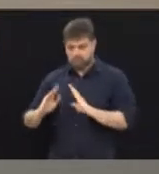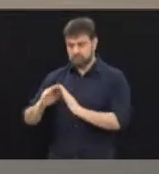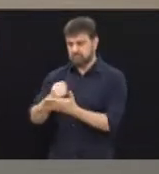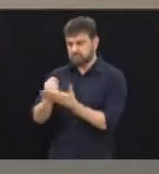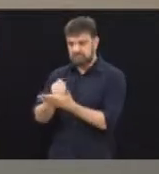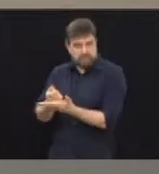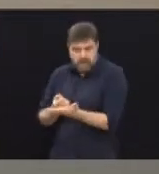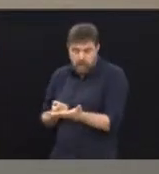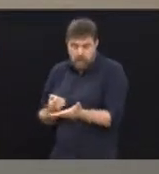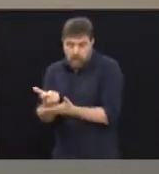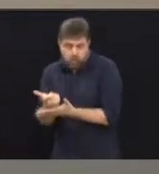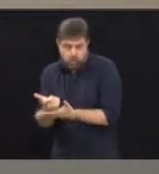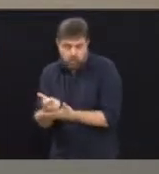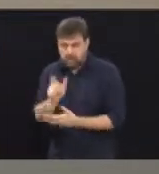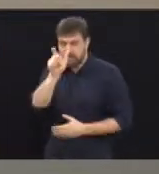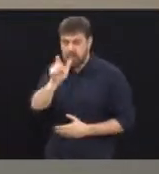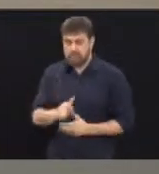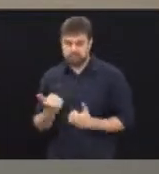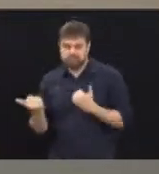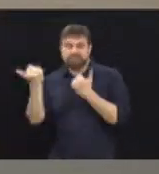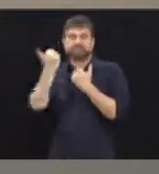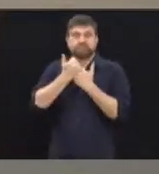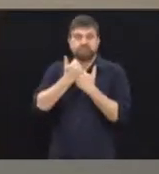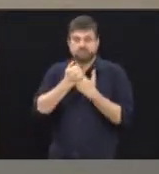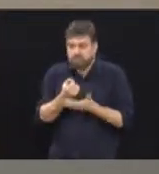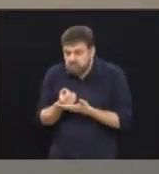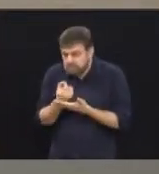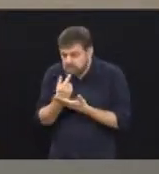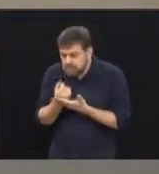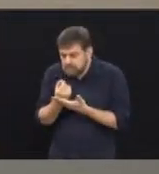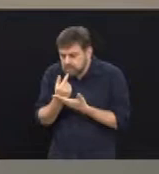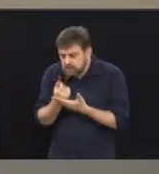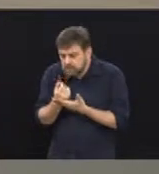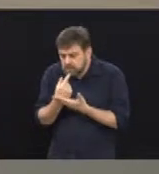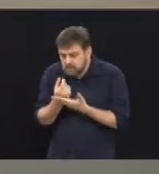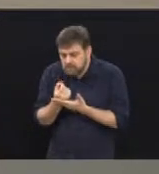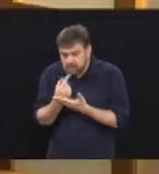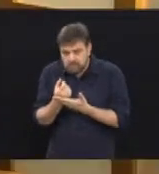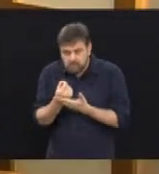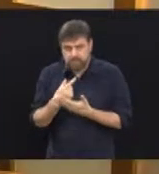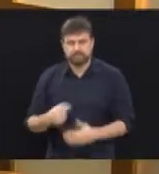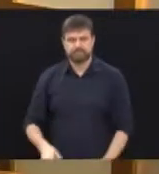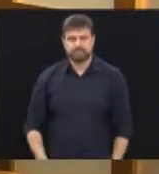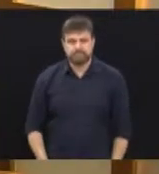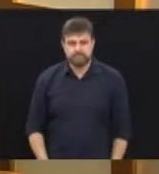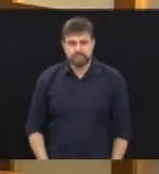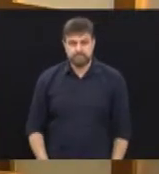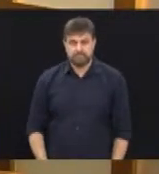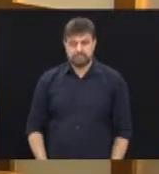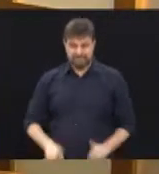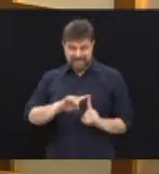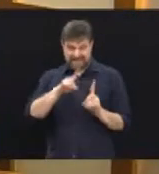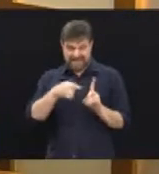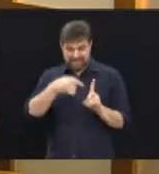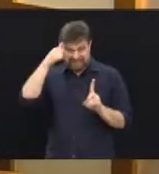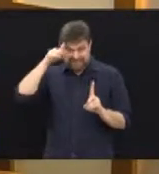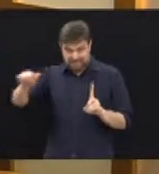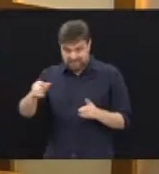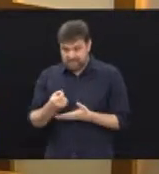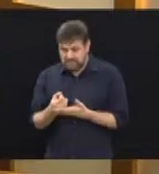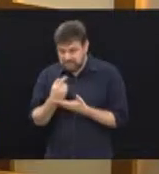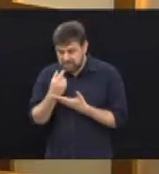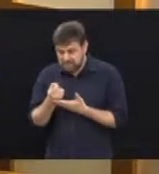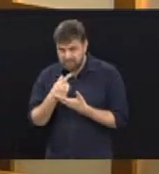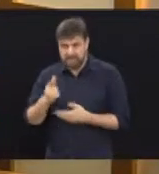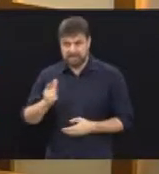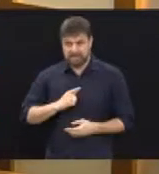produzido pela tireoide, mas agora de uma forma externa, né? A gente vai tomar esse hormônio. Os anticoncepcionais em geral, nós